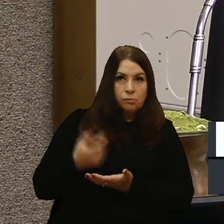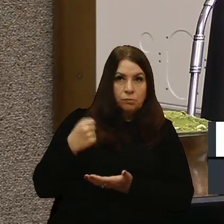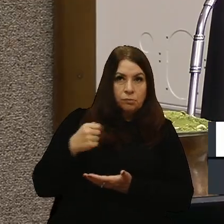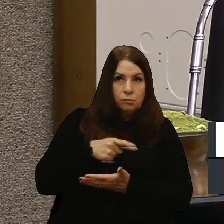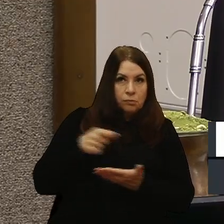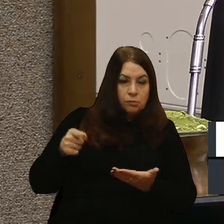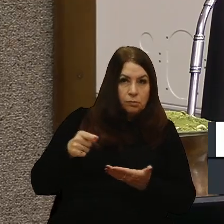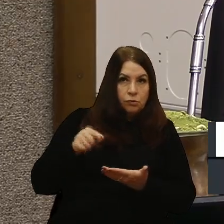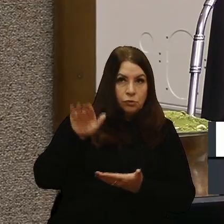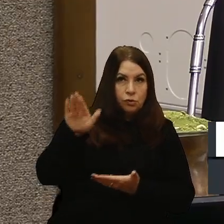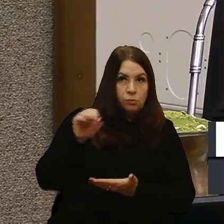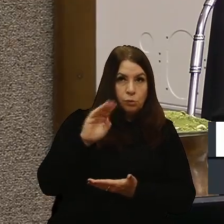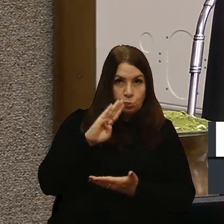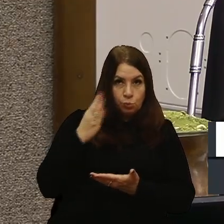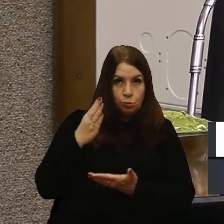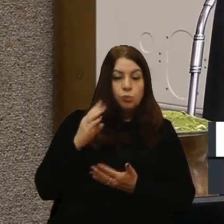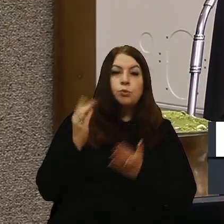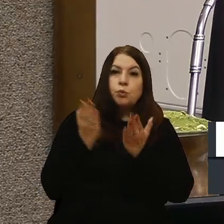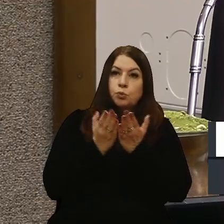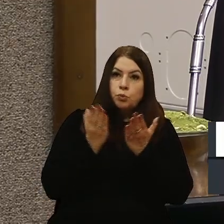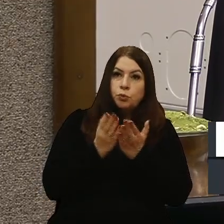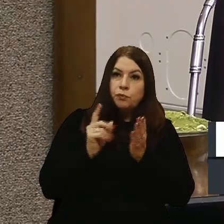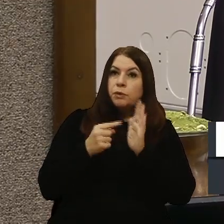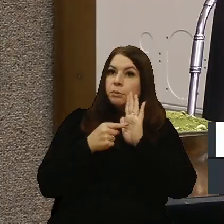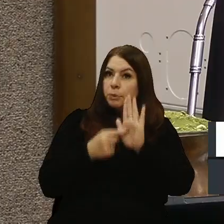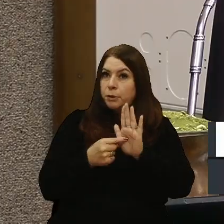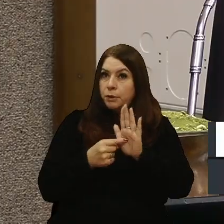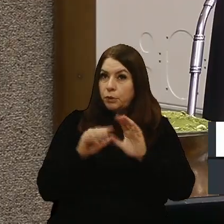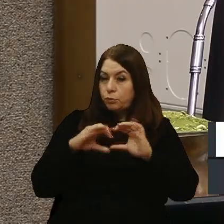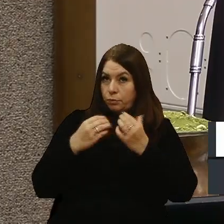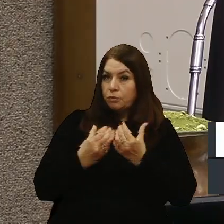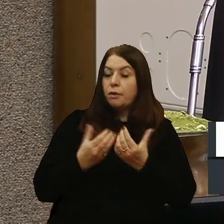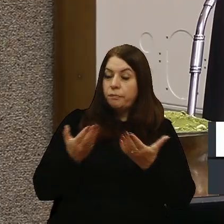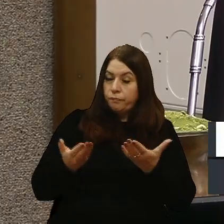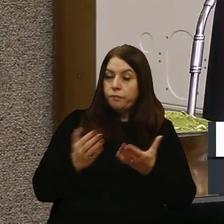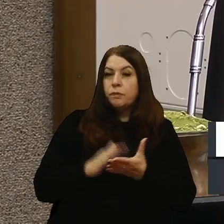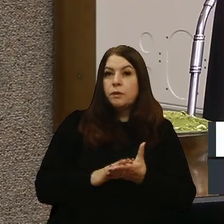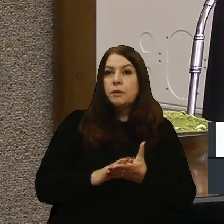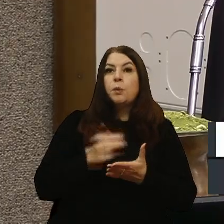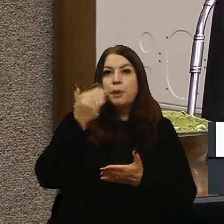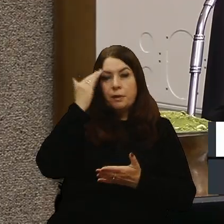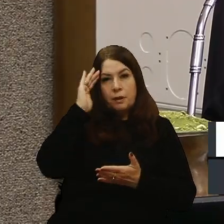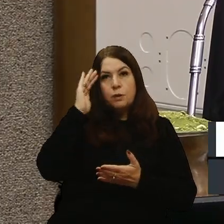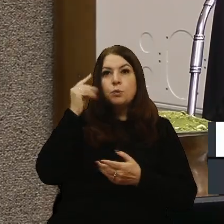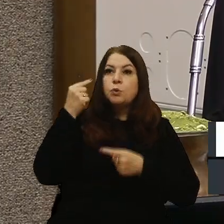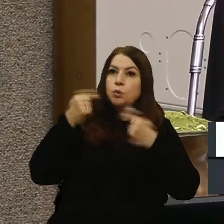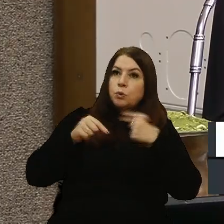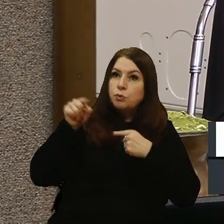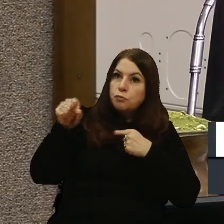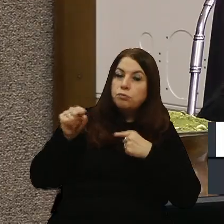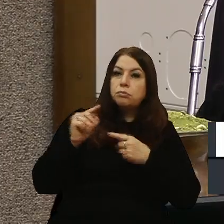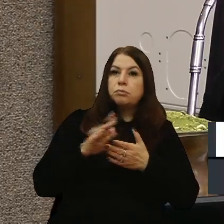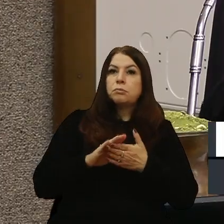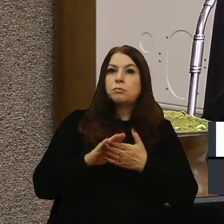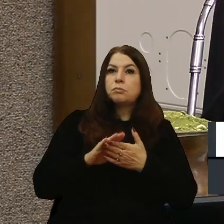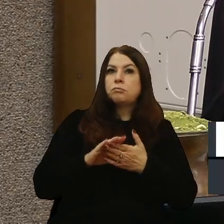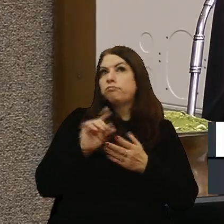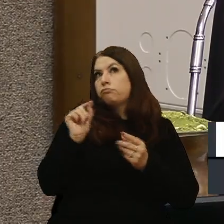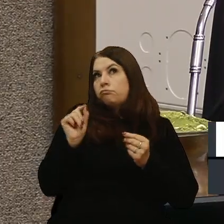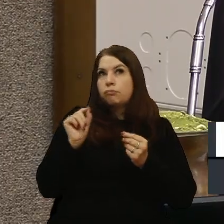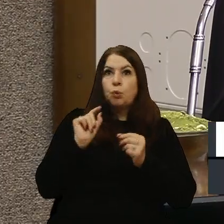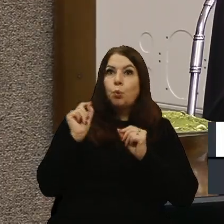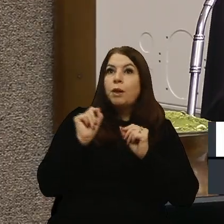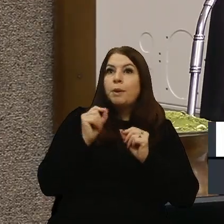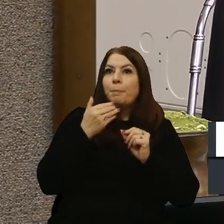necessário a nomeação de um biólogo. O estudo foi feito, eu fui lá e apresentei à comunidade. Eu entendo a discussão do senhor acerca do objeto